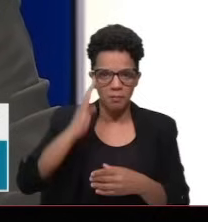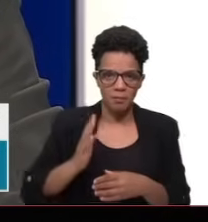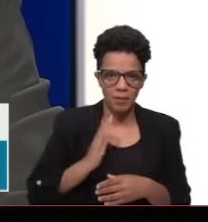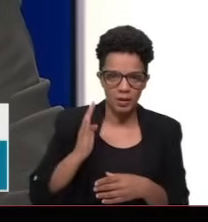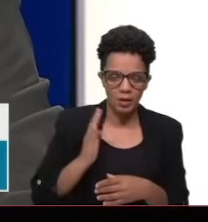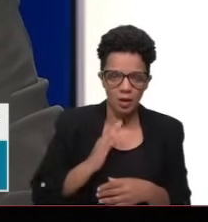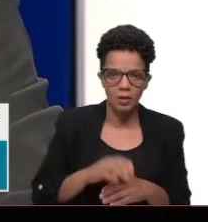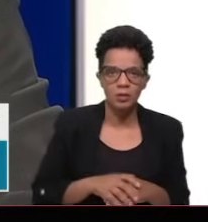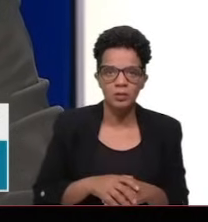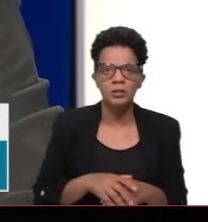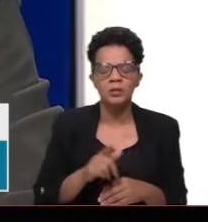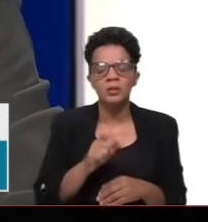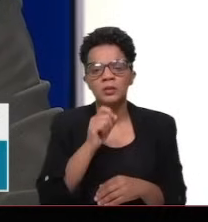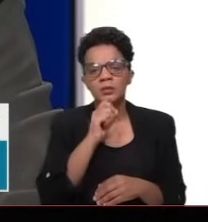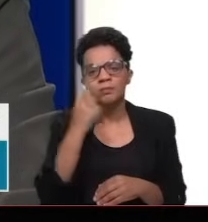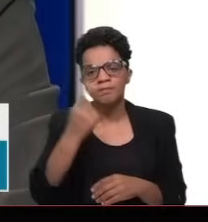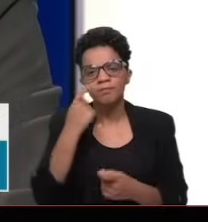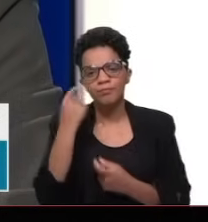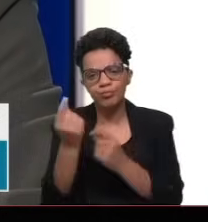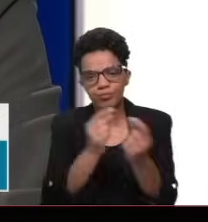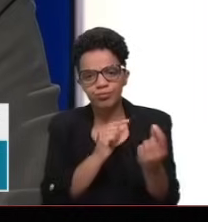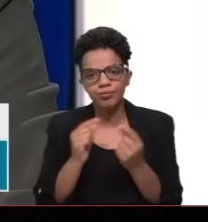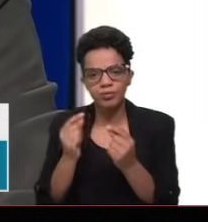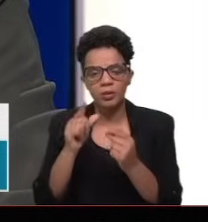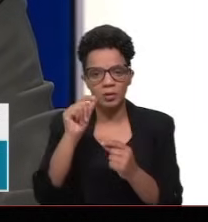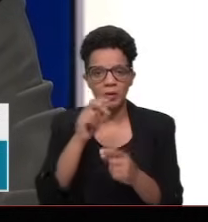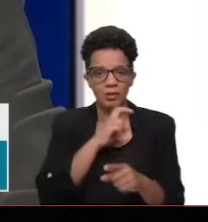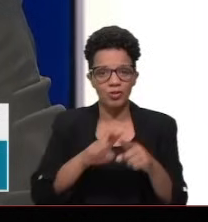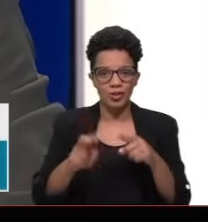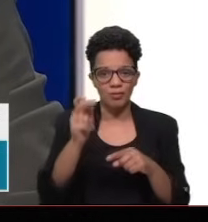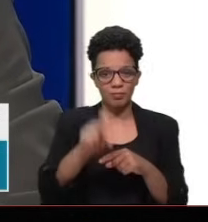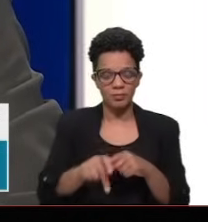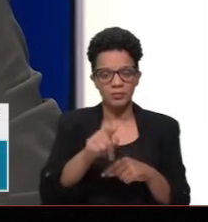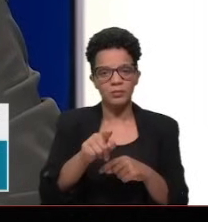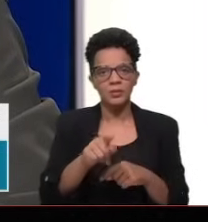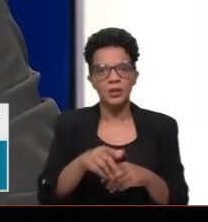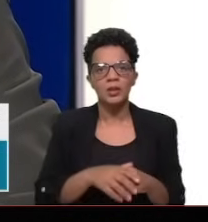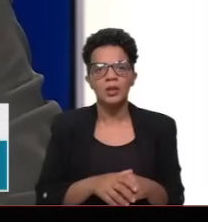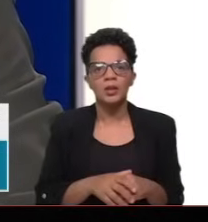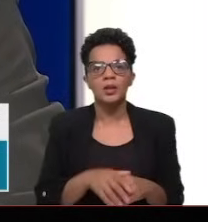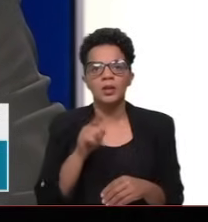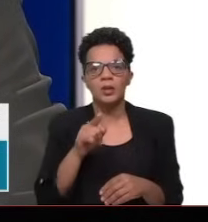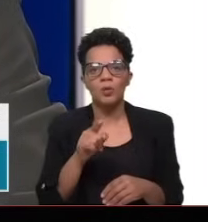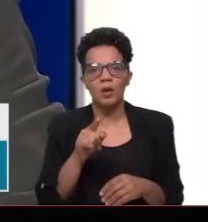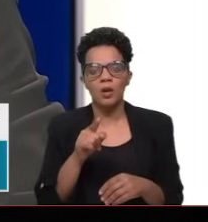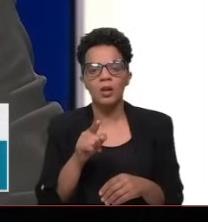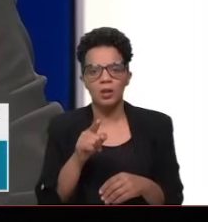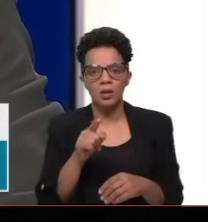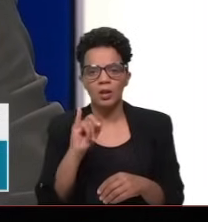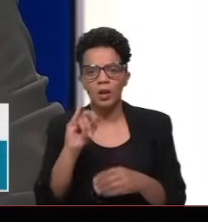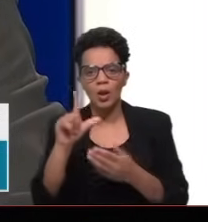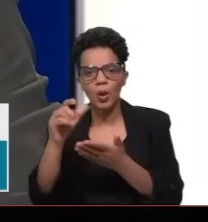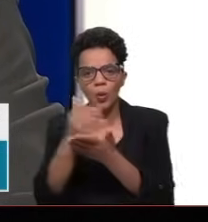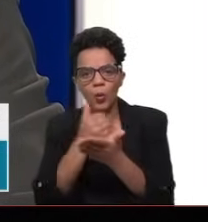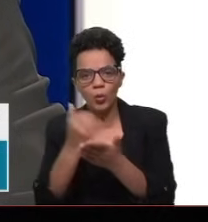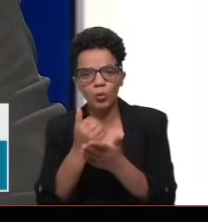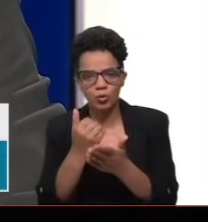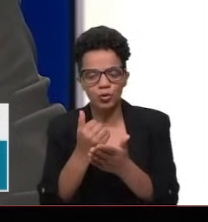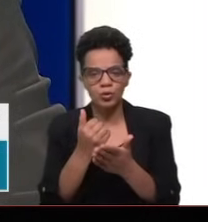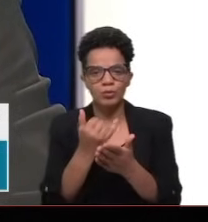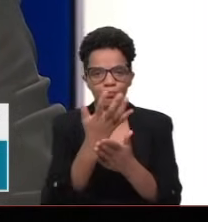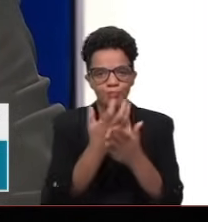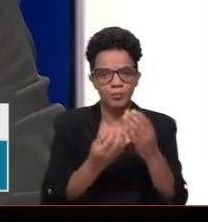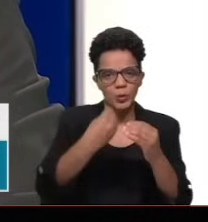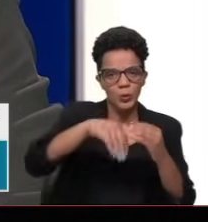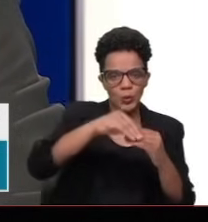desta militarização serar queos estar discutido também Como já aconteceu na Energia era de uma contribução extraordinária destes lucros excessivos para apoio humanitário ou